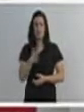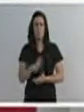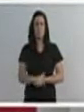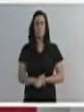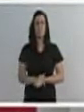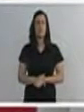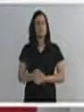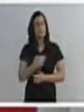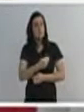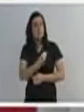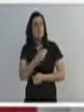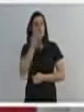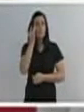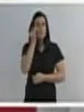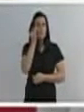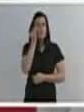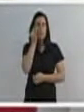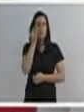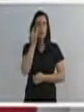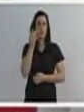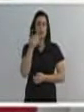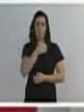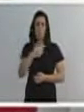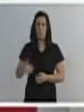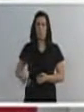etapa. O governador tem construído